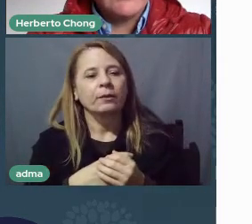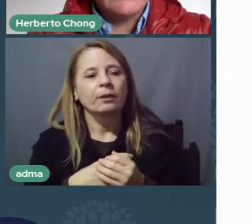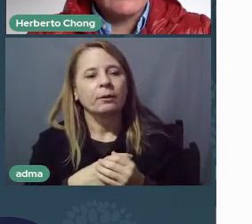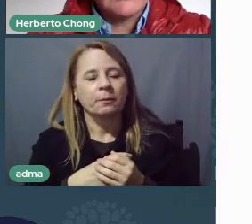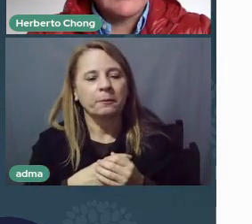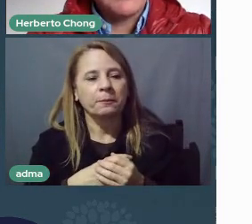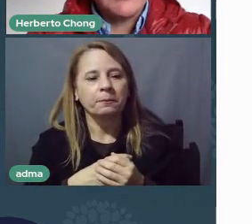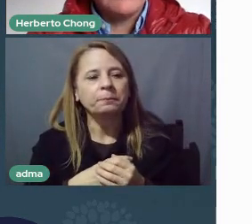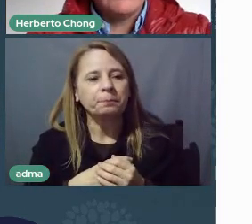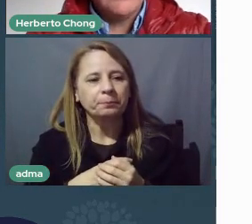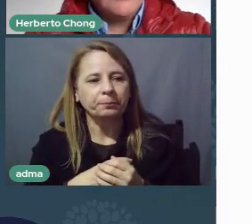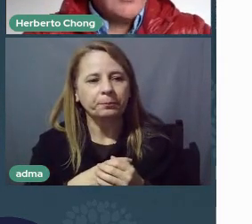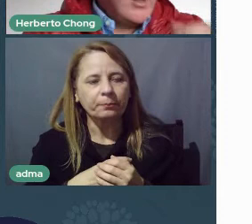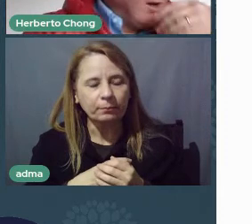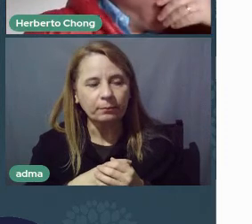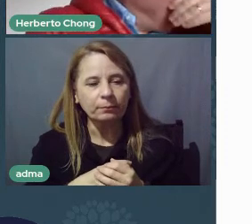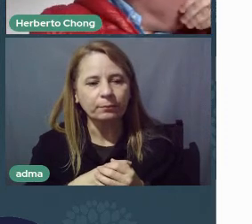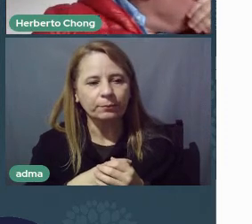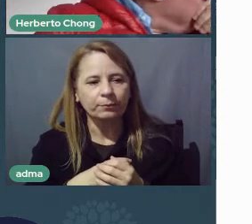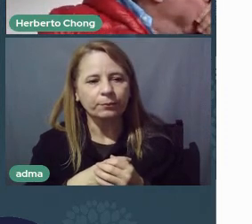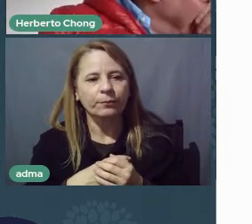4 e 5 do tratamento,